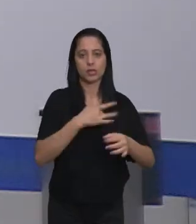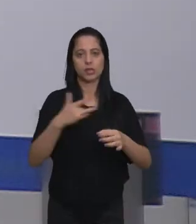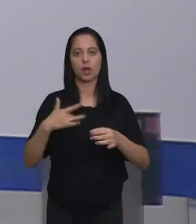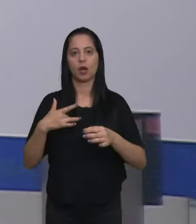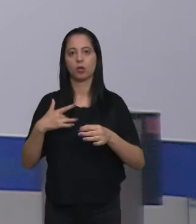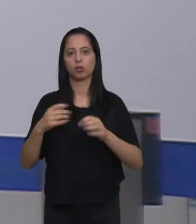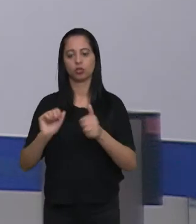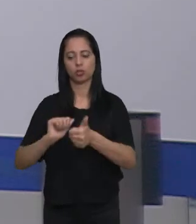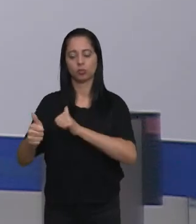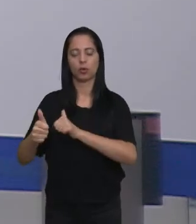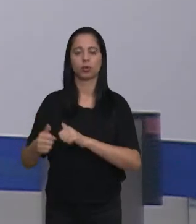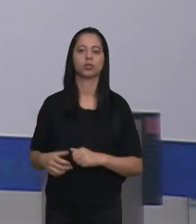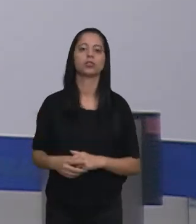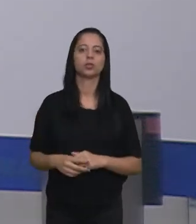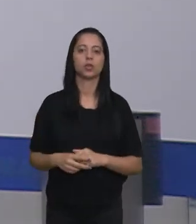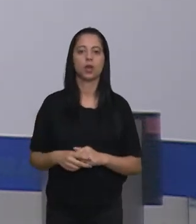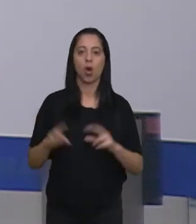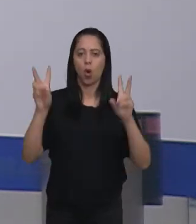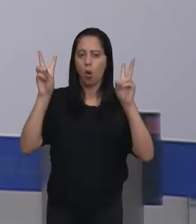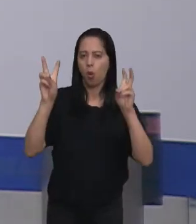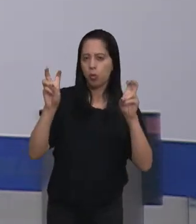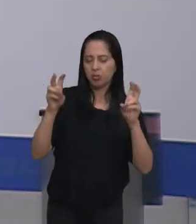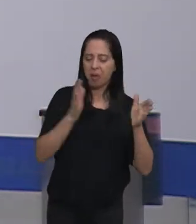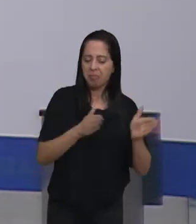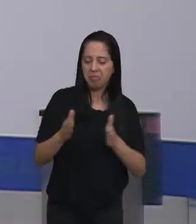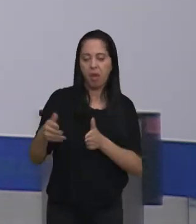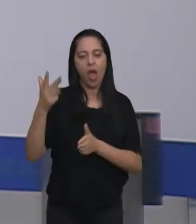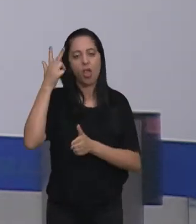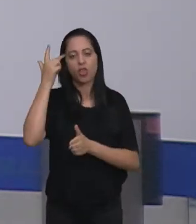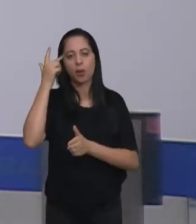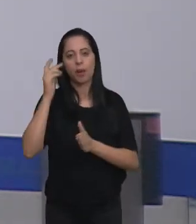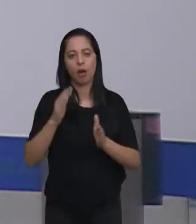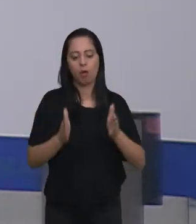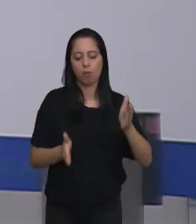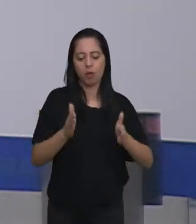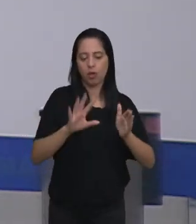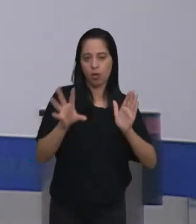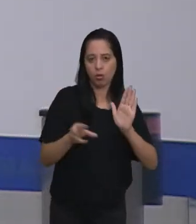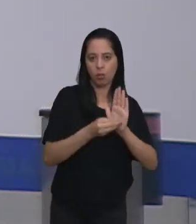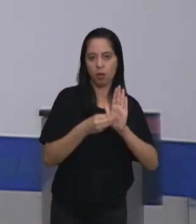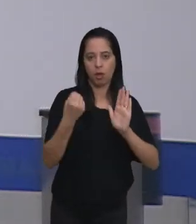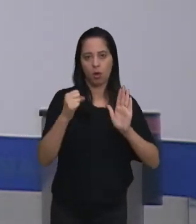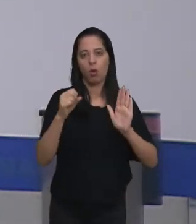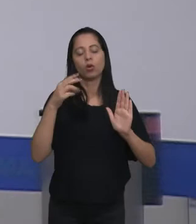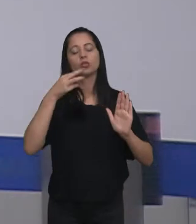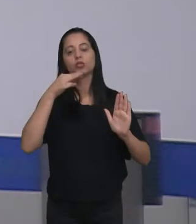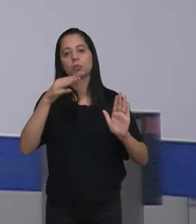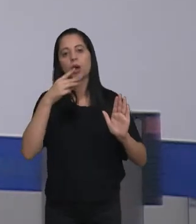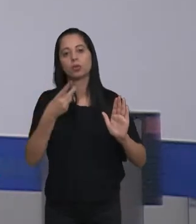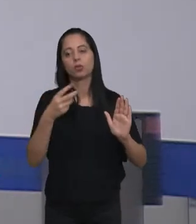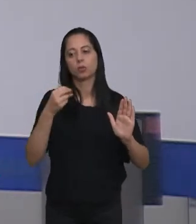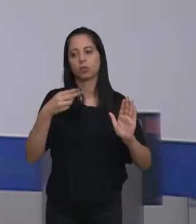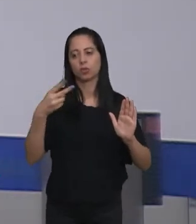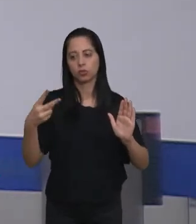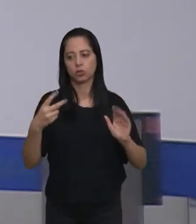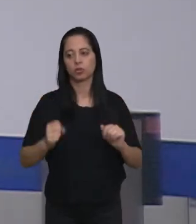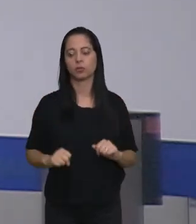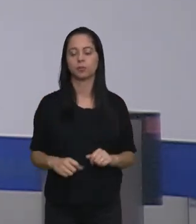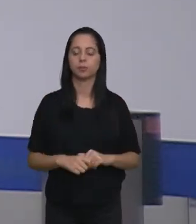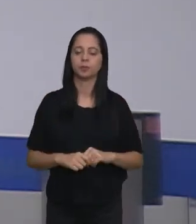e Esportes. Rito ordinário, término do prazo para emendas, 8 de março de 2022.